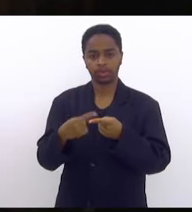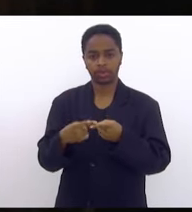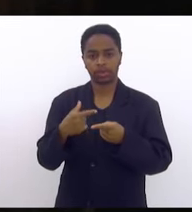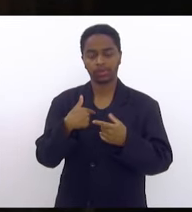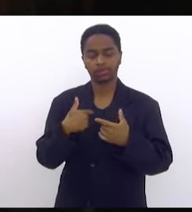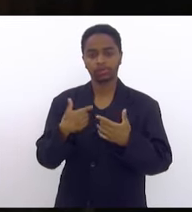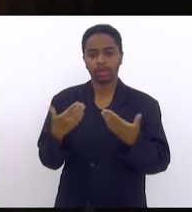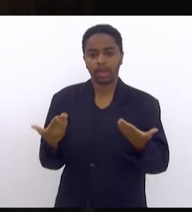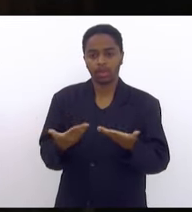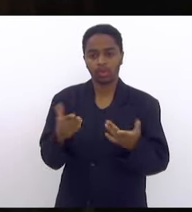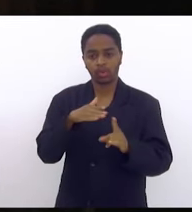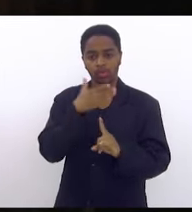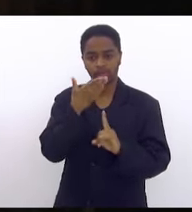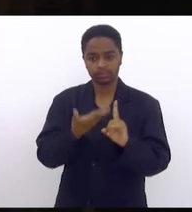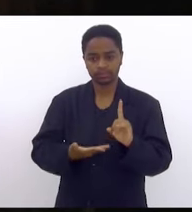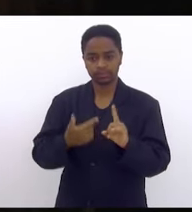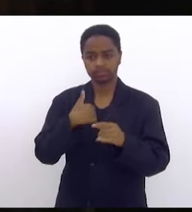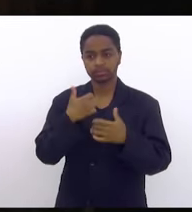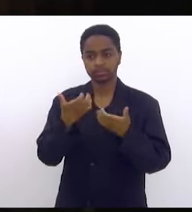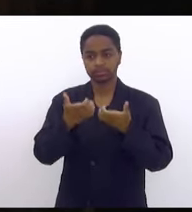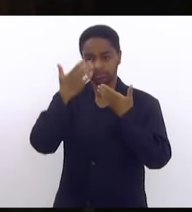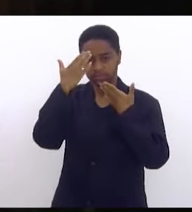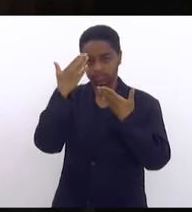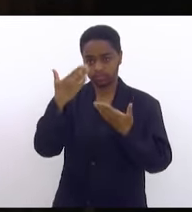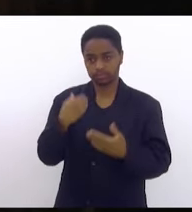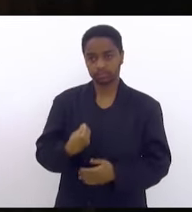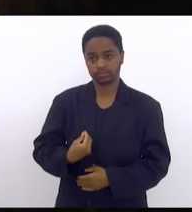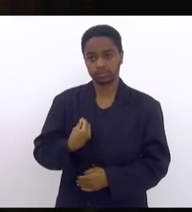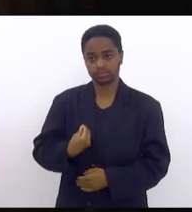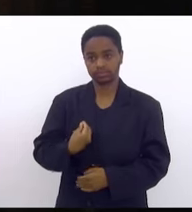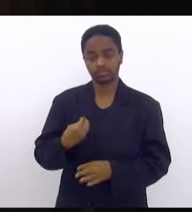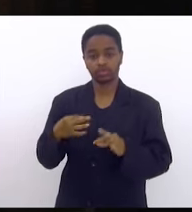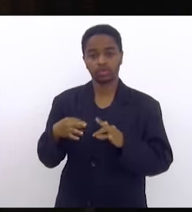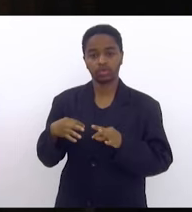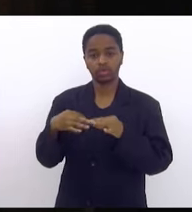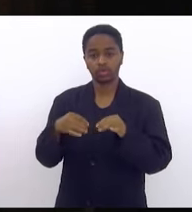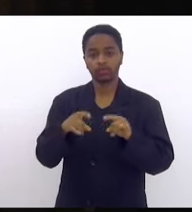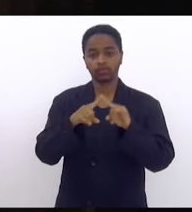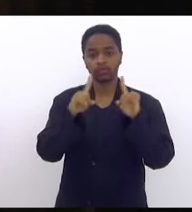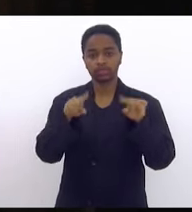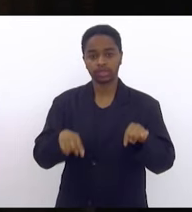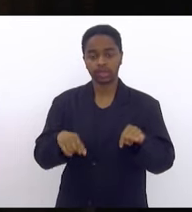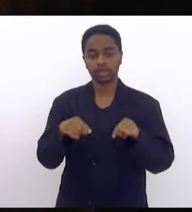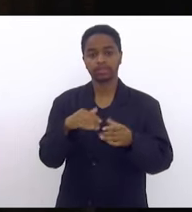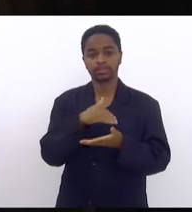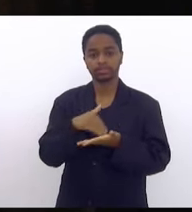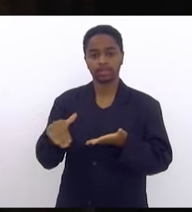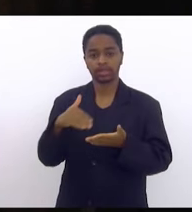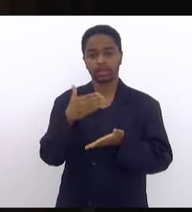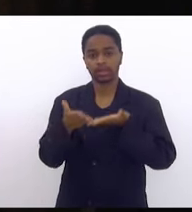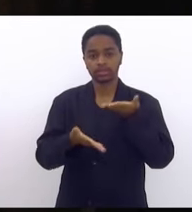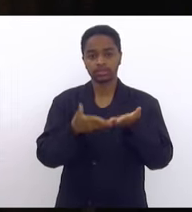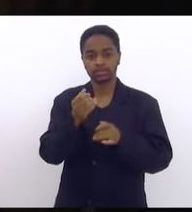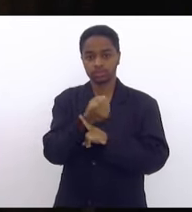recebendo essa homenagem, eu queria agradecer a presença de todos os nossos colaboradores da Secretaria de Assistência Social. Gente,